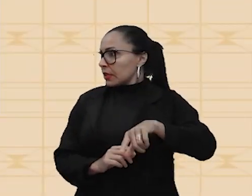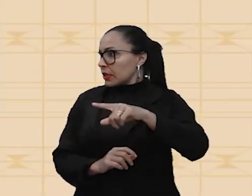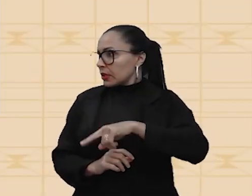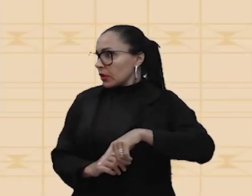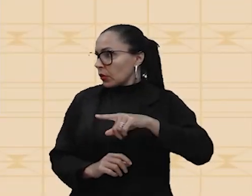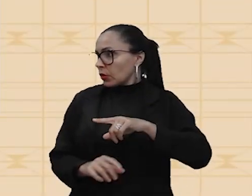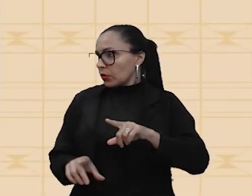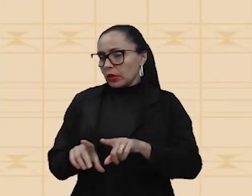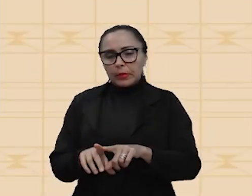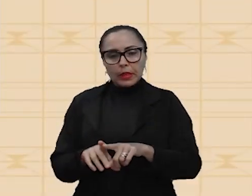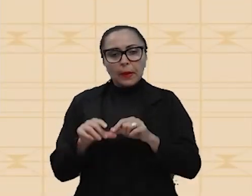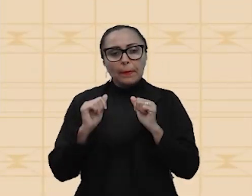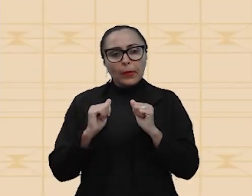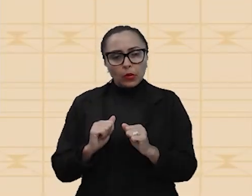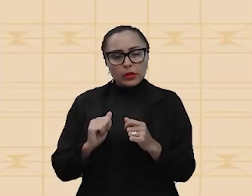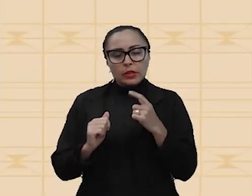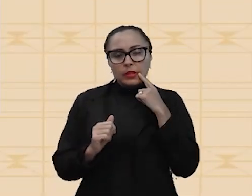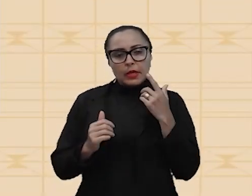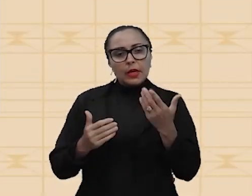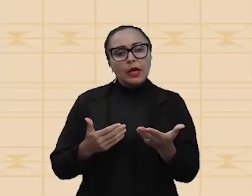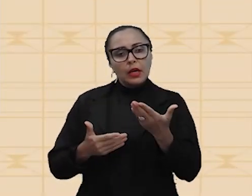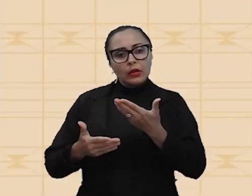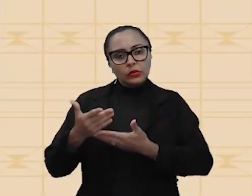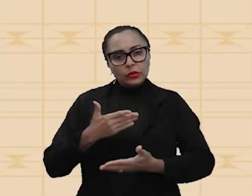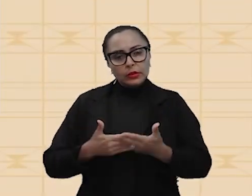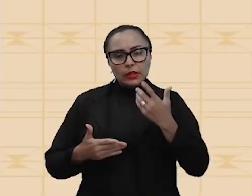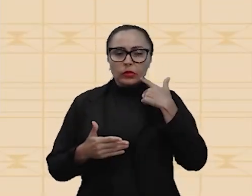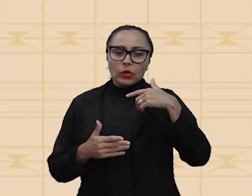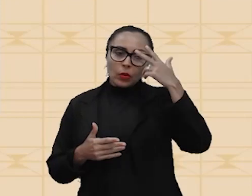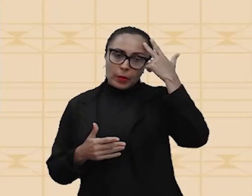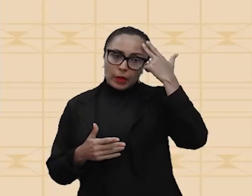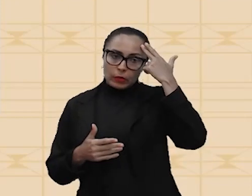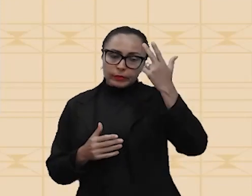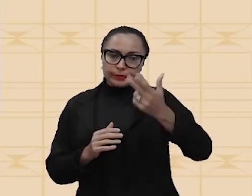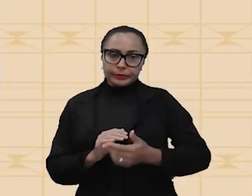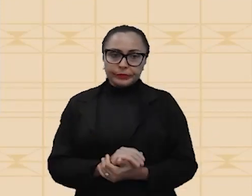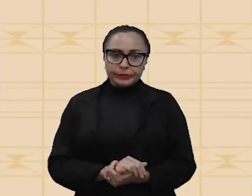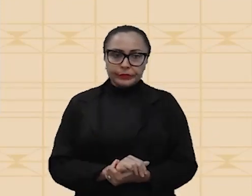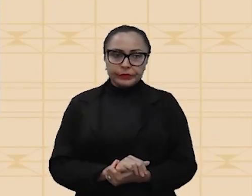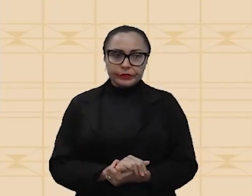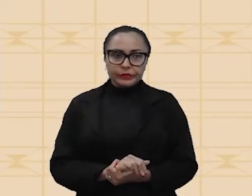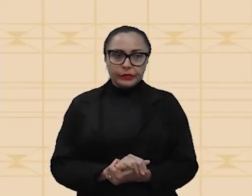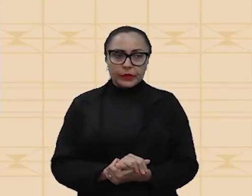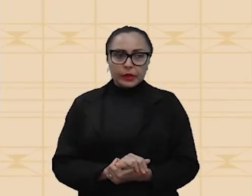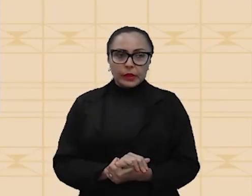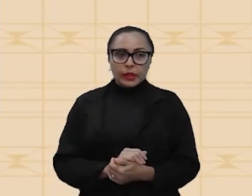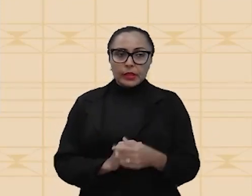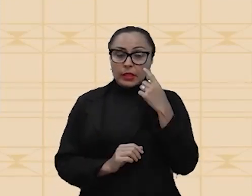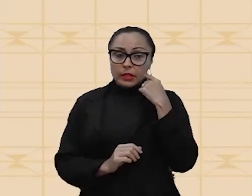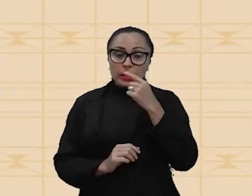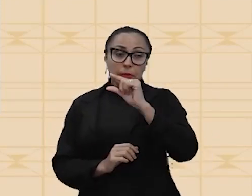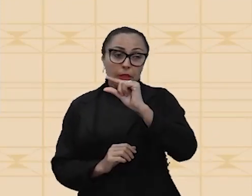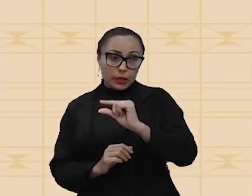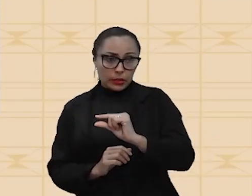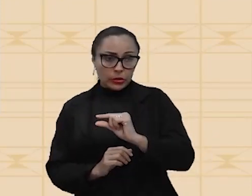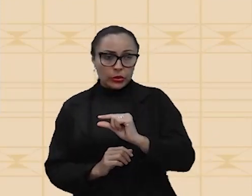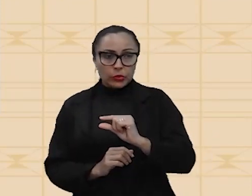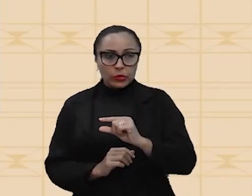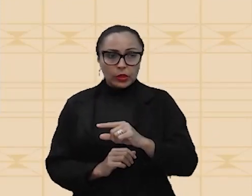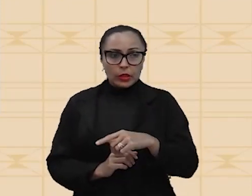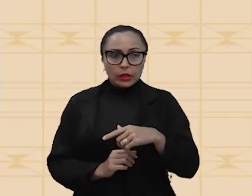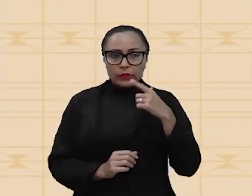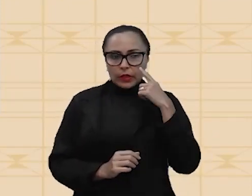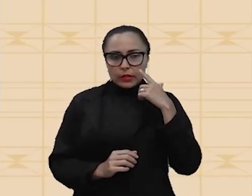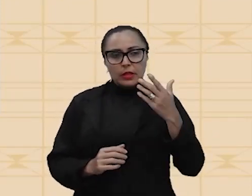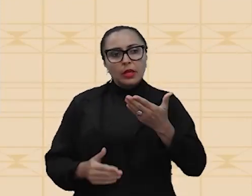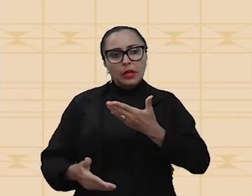ser associado a uma resistência normal. E aí, esse resistor pequenininho, que é a resistência interna, ele vai ser associado